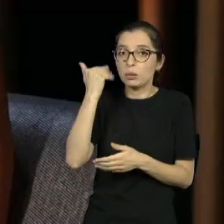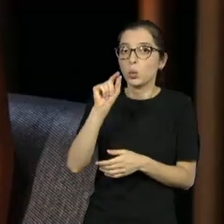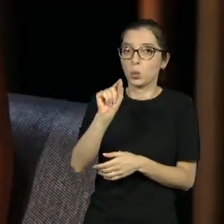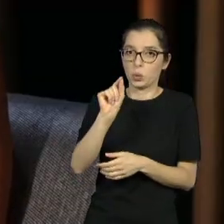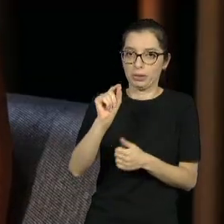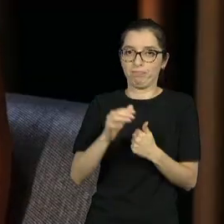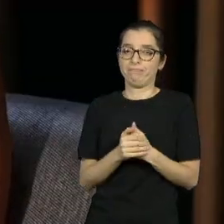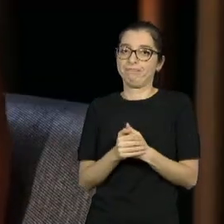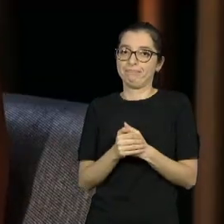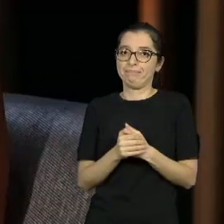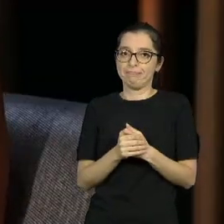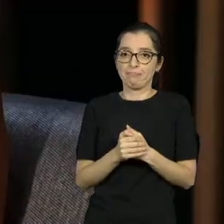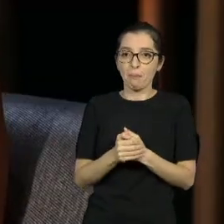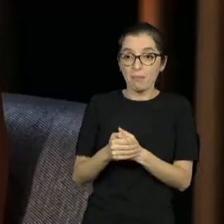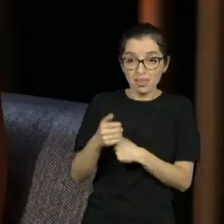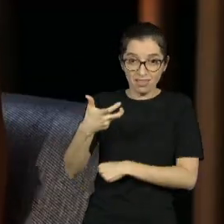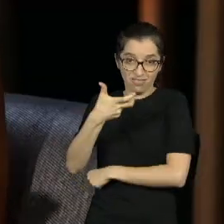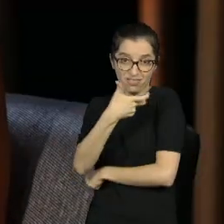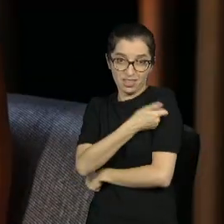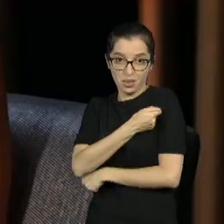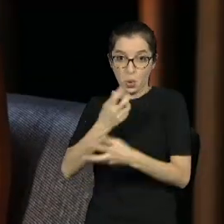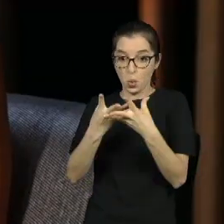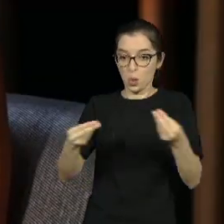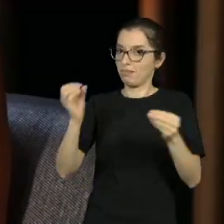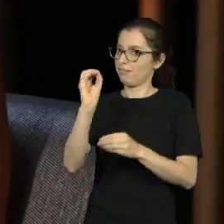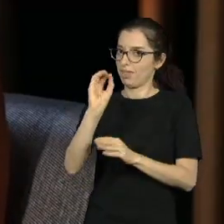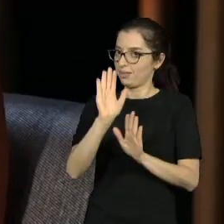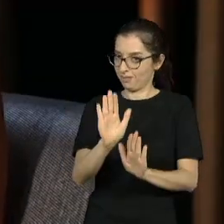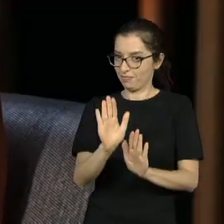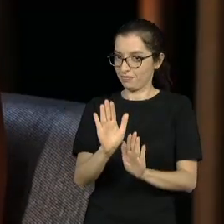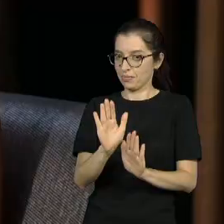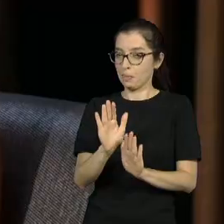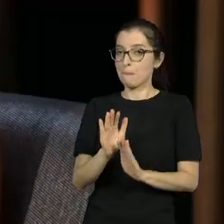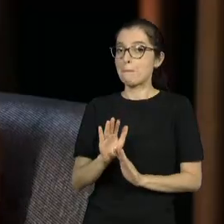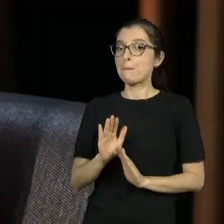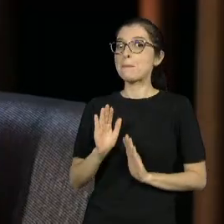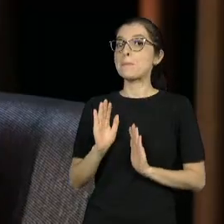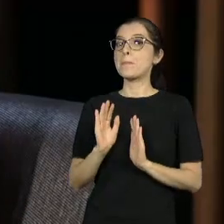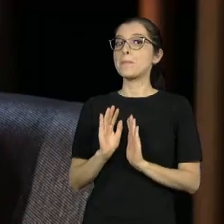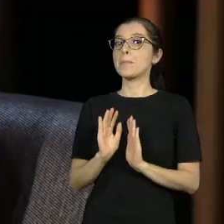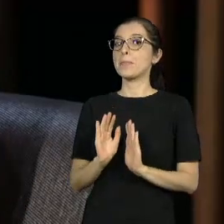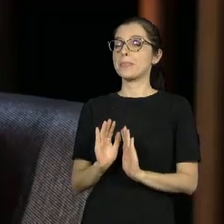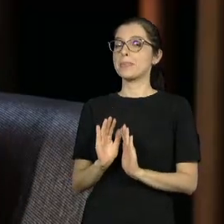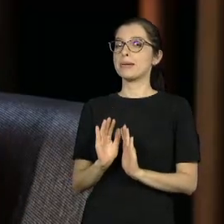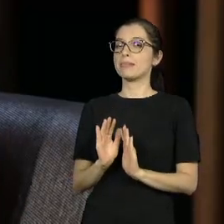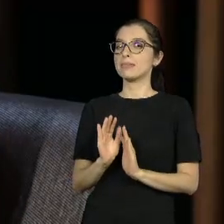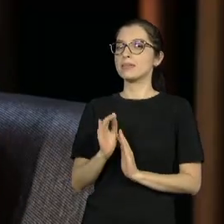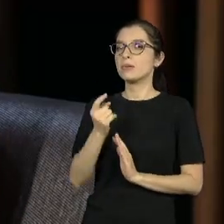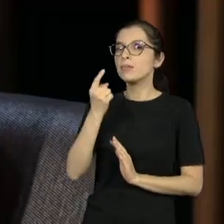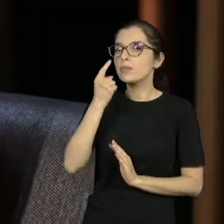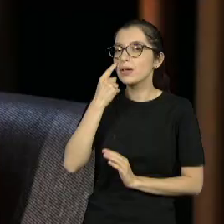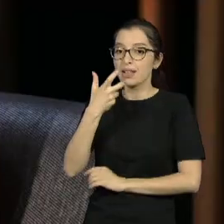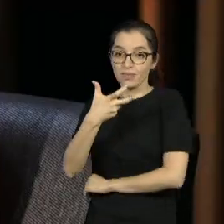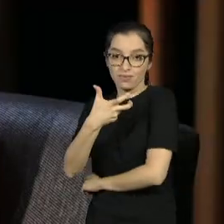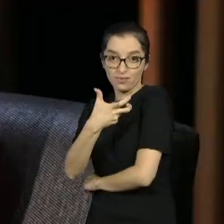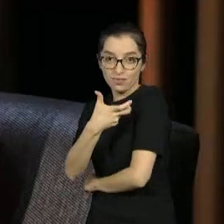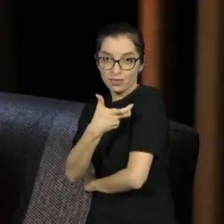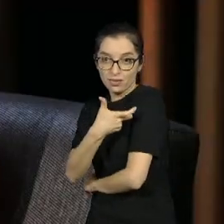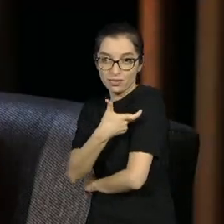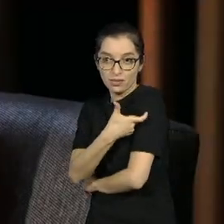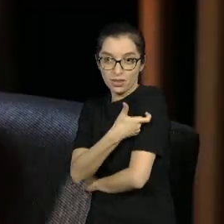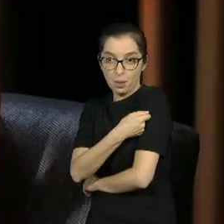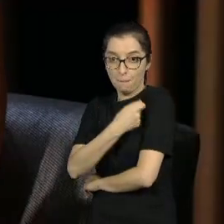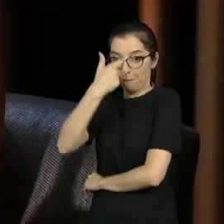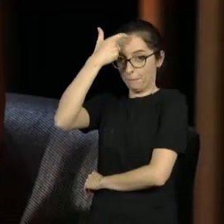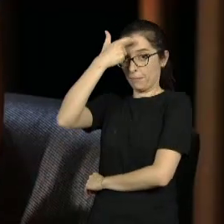que você inocula doença um paciente numa versão mais fraca e que é ao inocula a própria doença no paciente